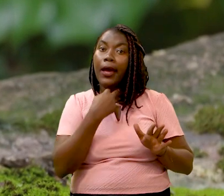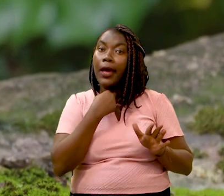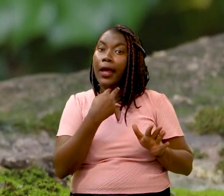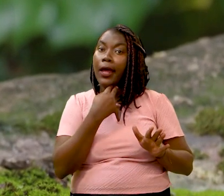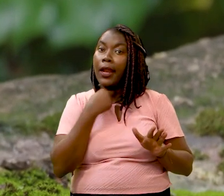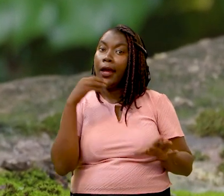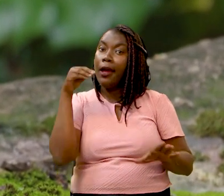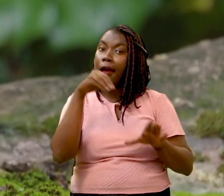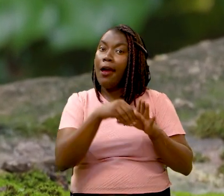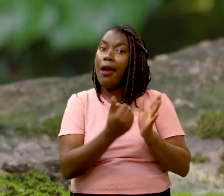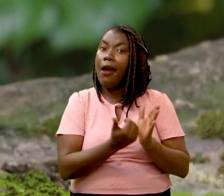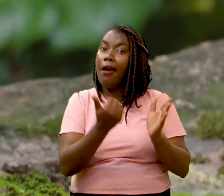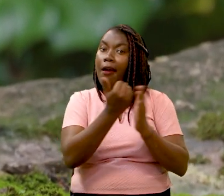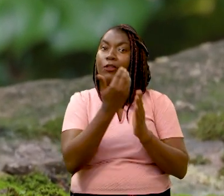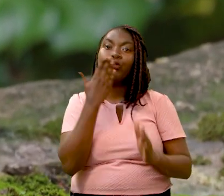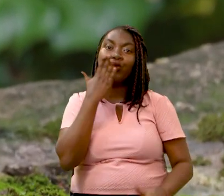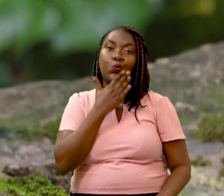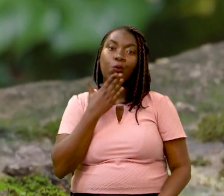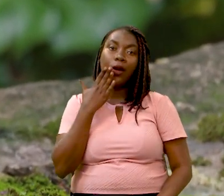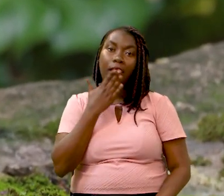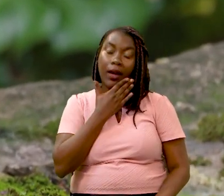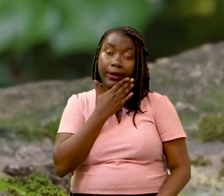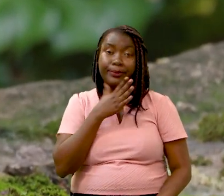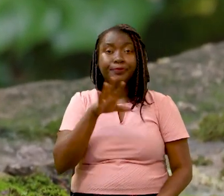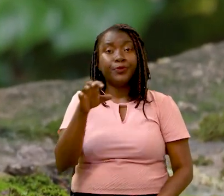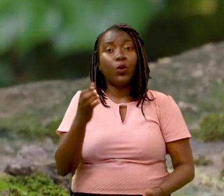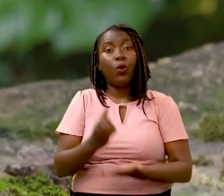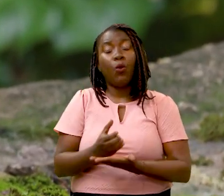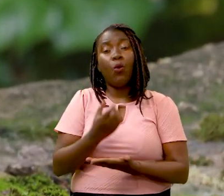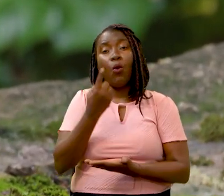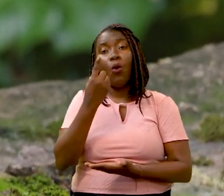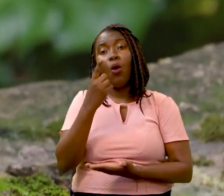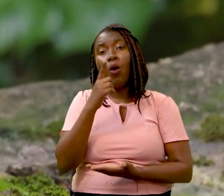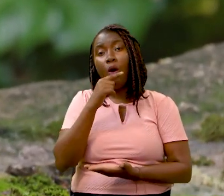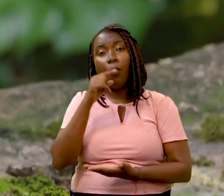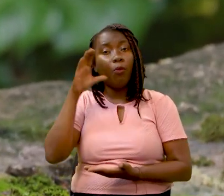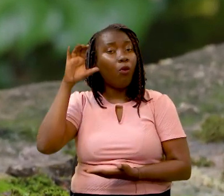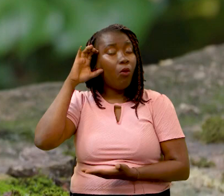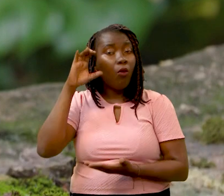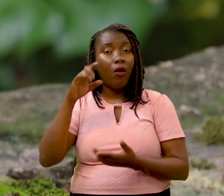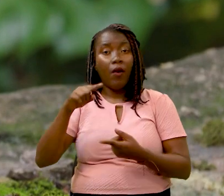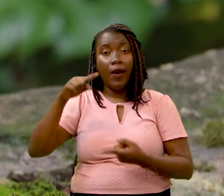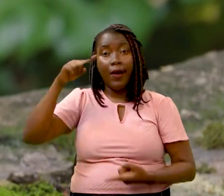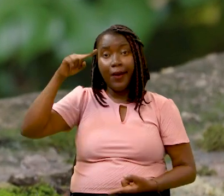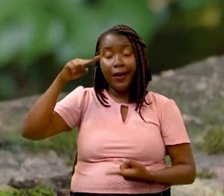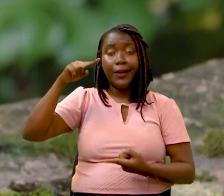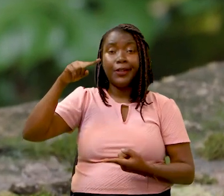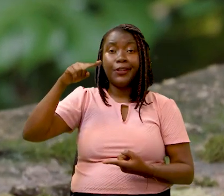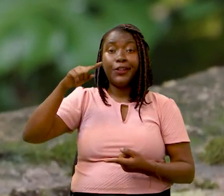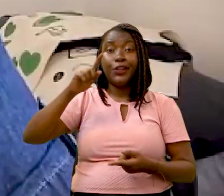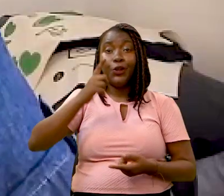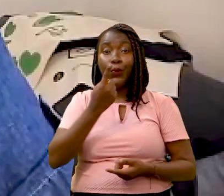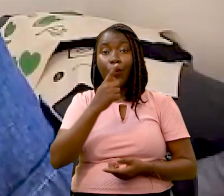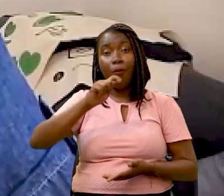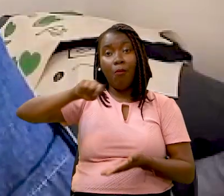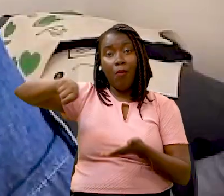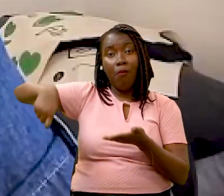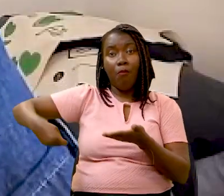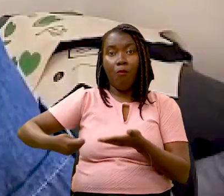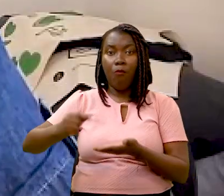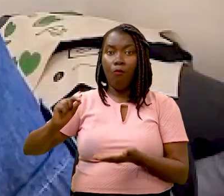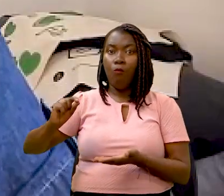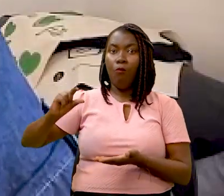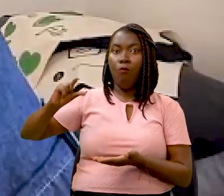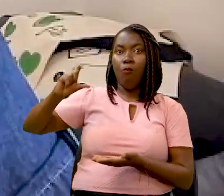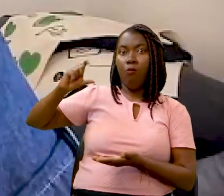açúcar adicionado. Então, nós pegamos um copo de água de coco grande e diluímos uma colher de chá